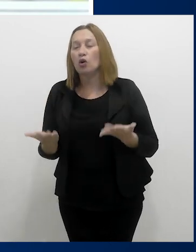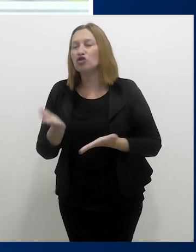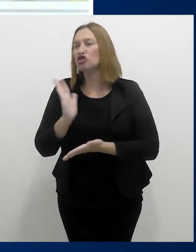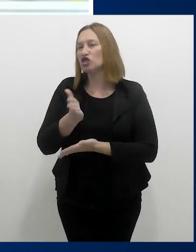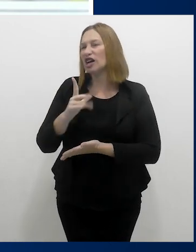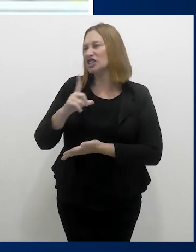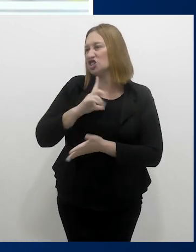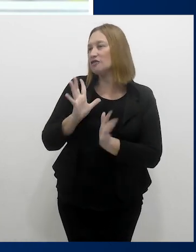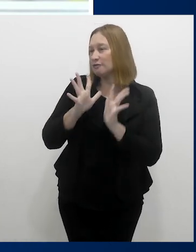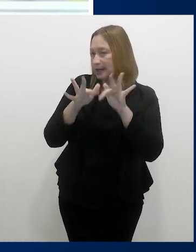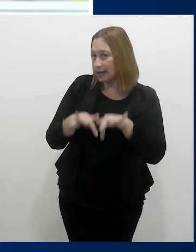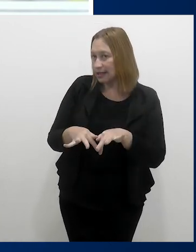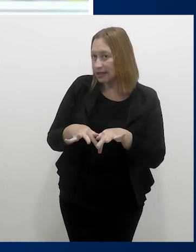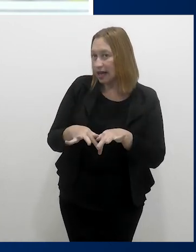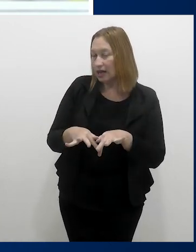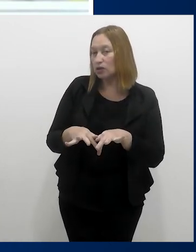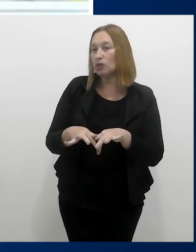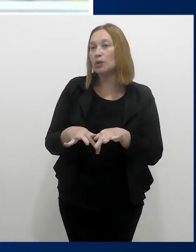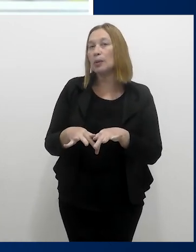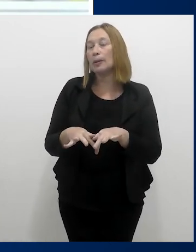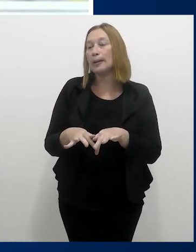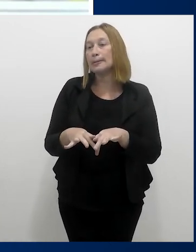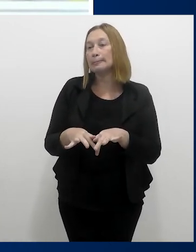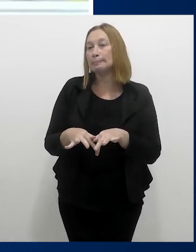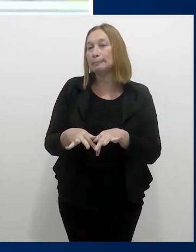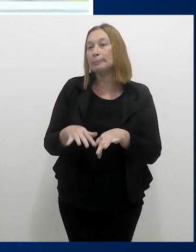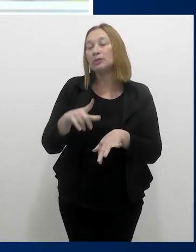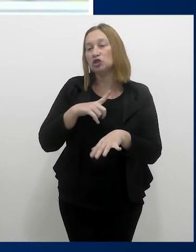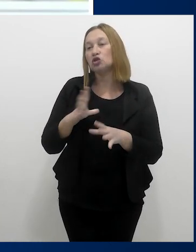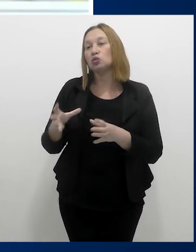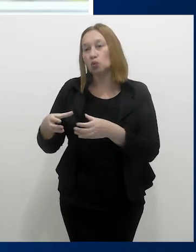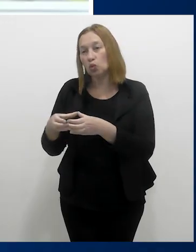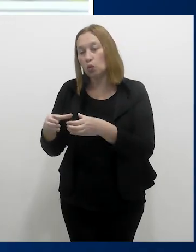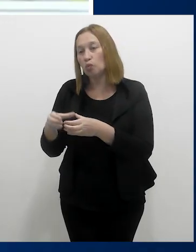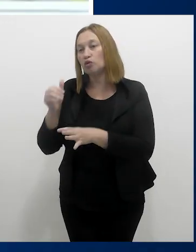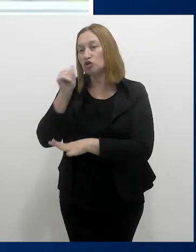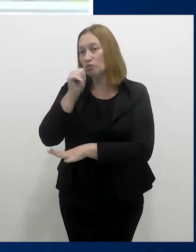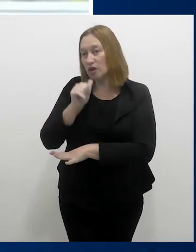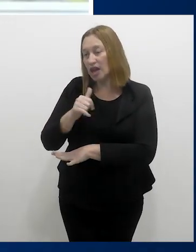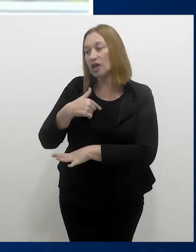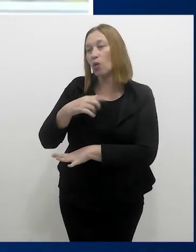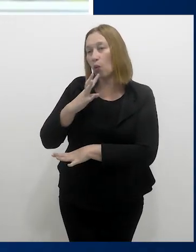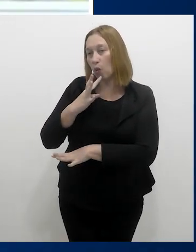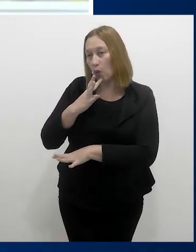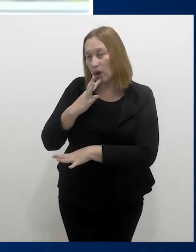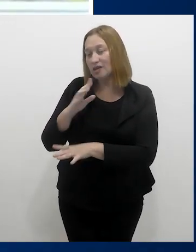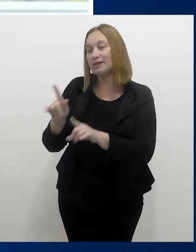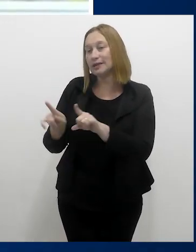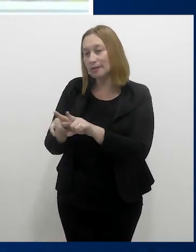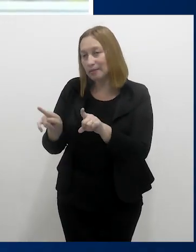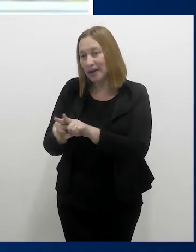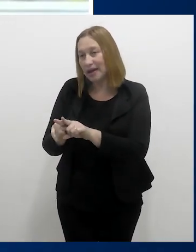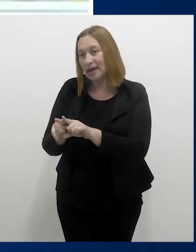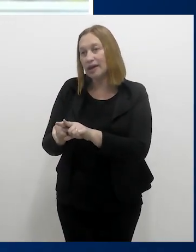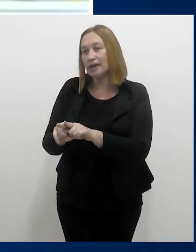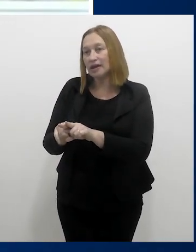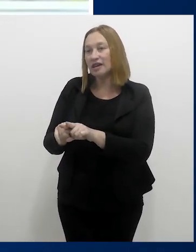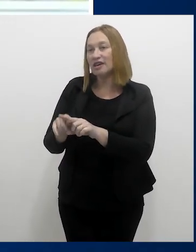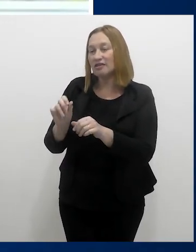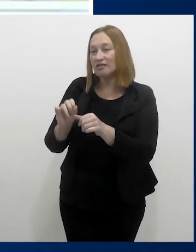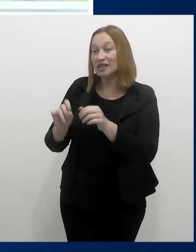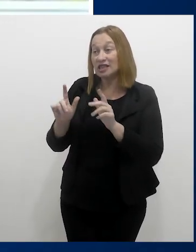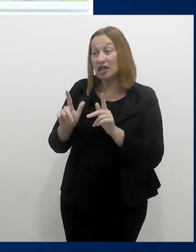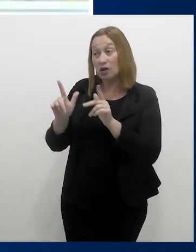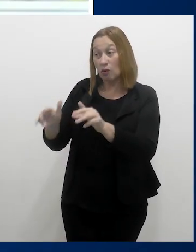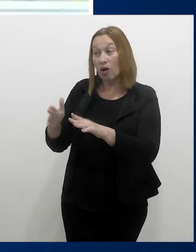quando eu já tinha terminado ele, tinha um grupo de mulheres que eu conheço, que também faziam